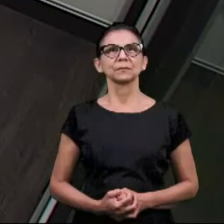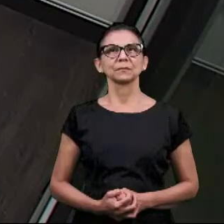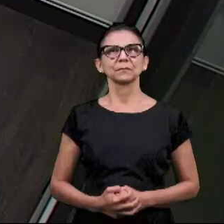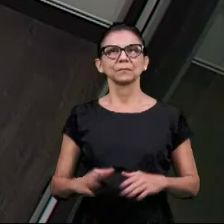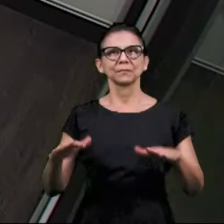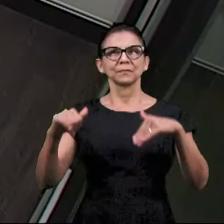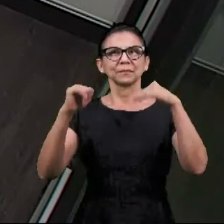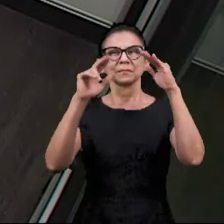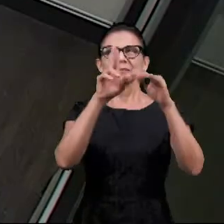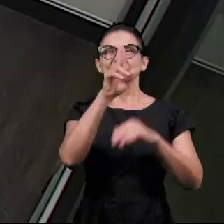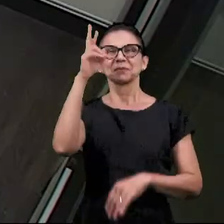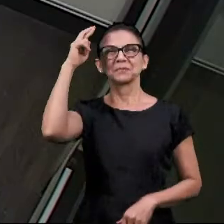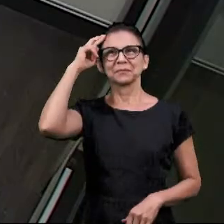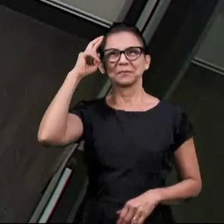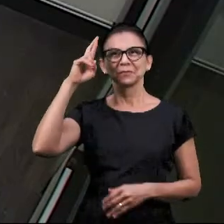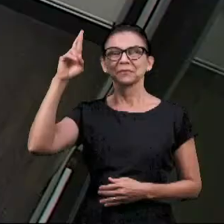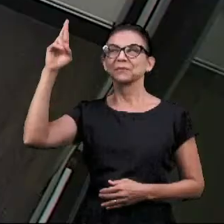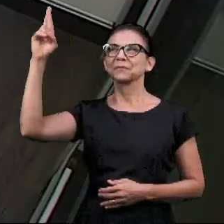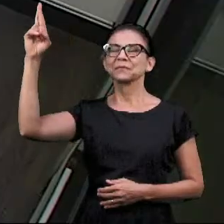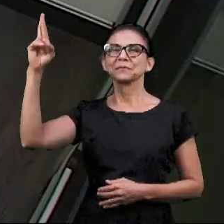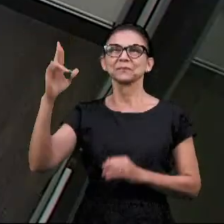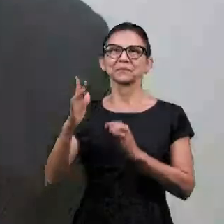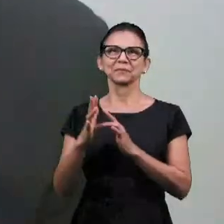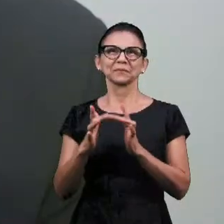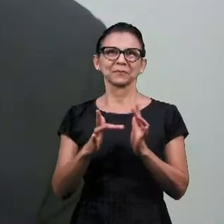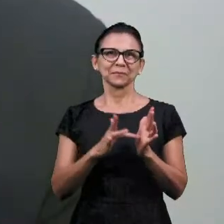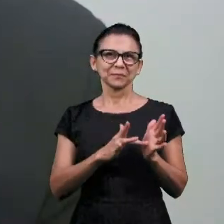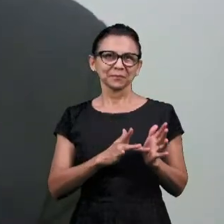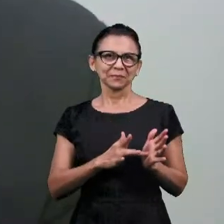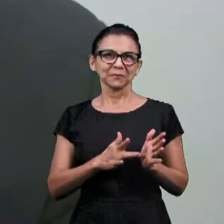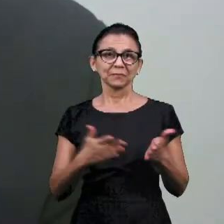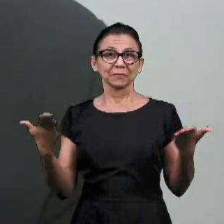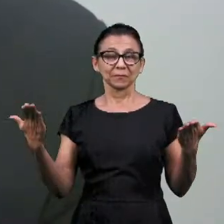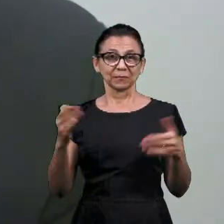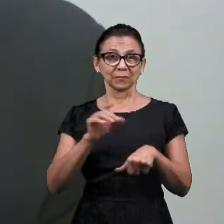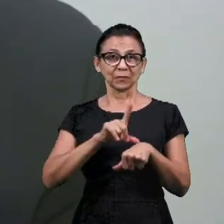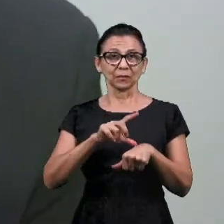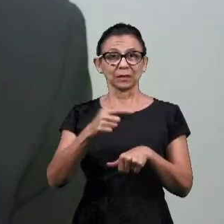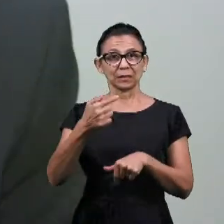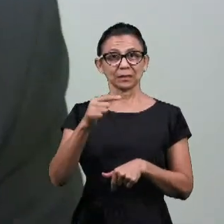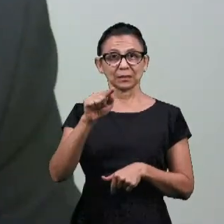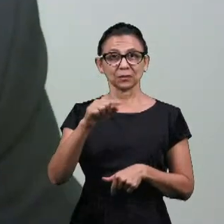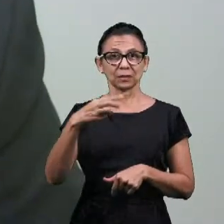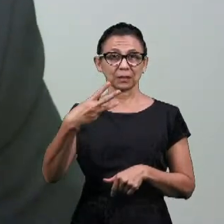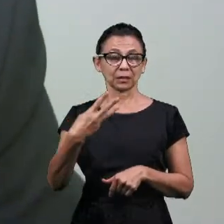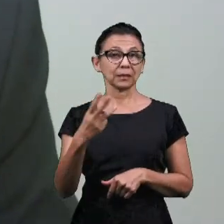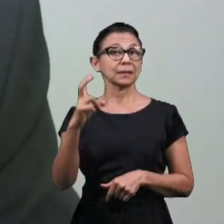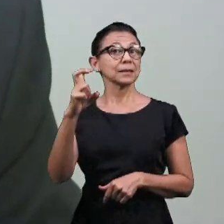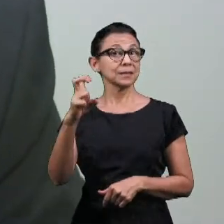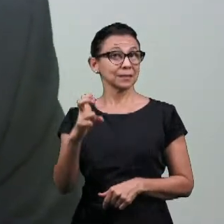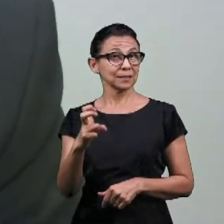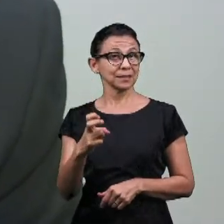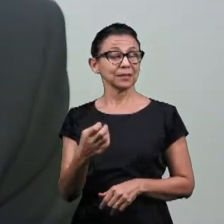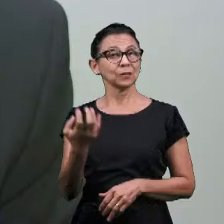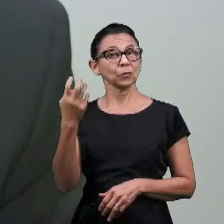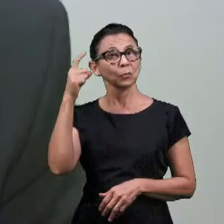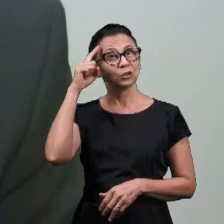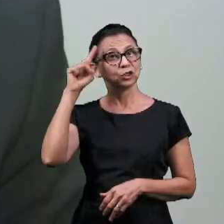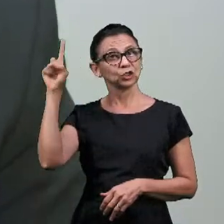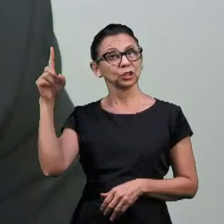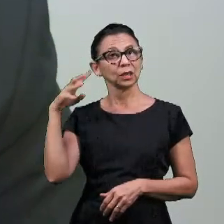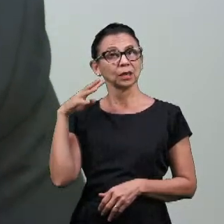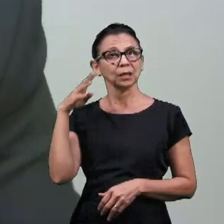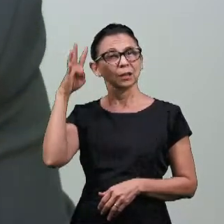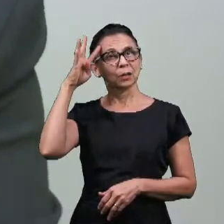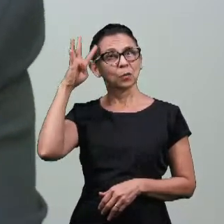Louvado seja o nome do nosso Senhor Jesus. Agora 7h mais 35 desta quarta-feira, dia 8